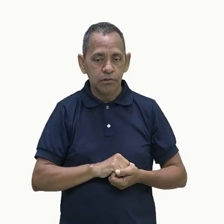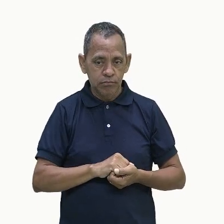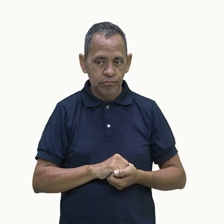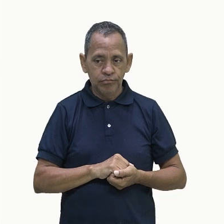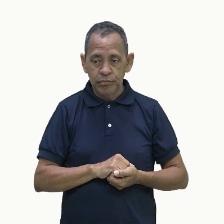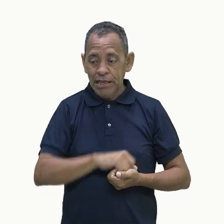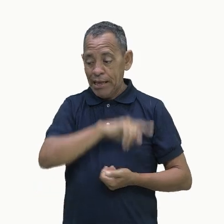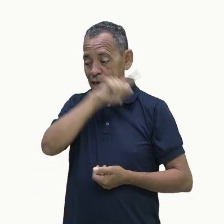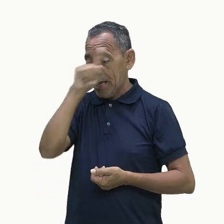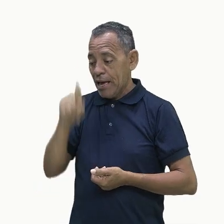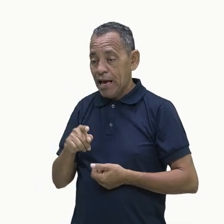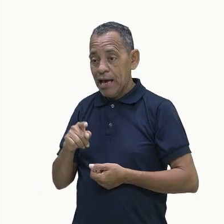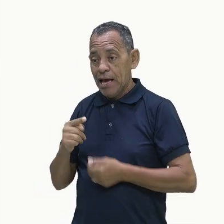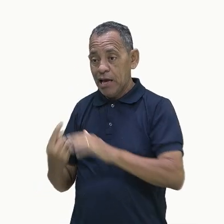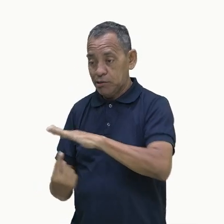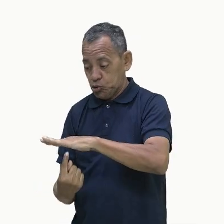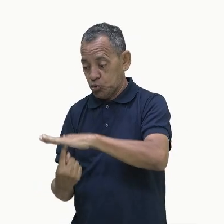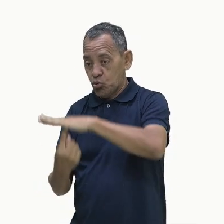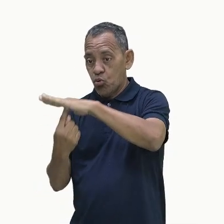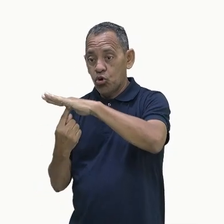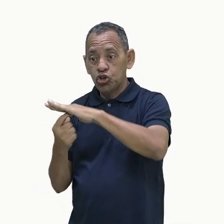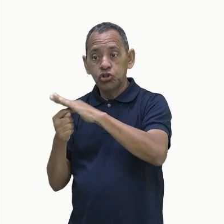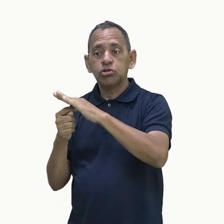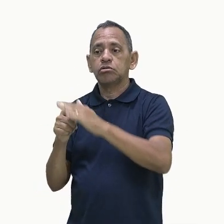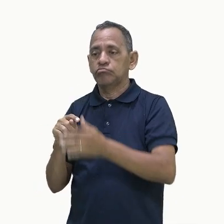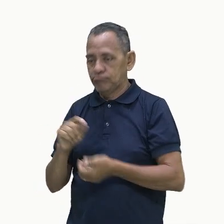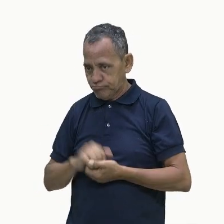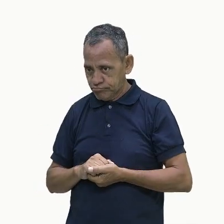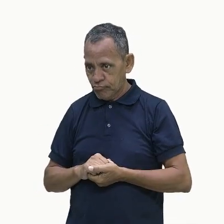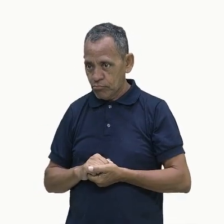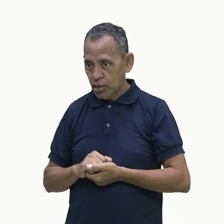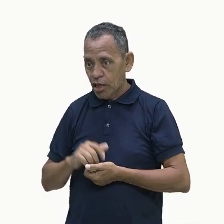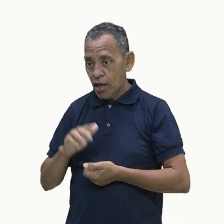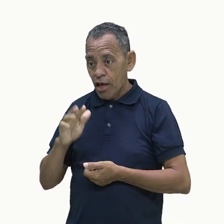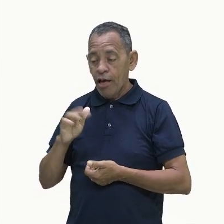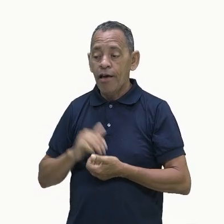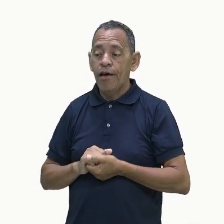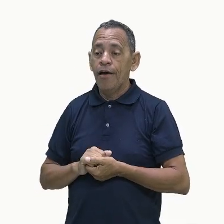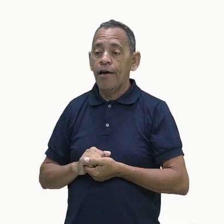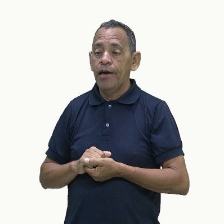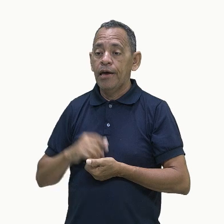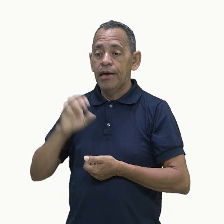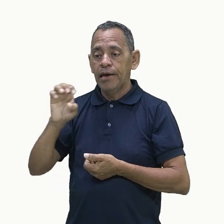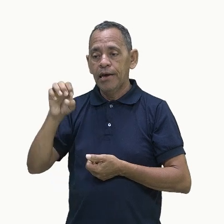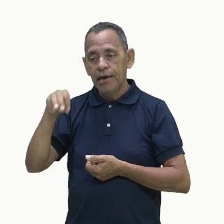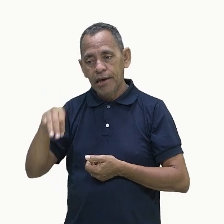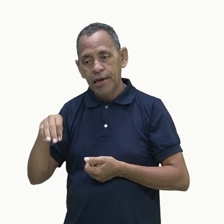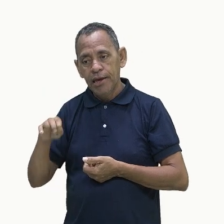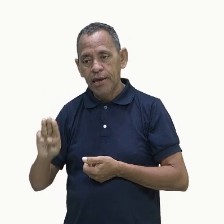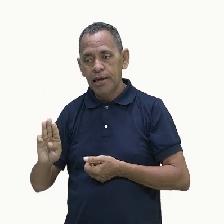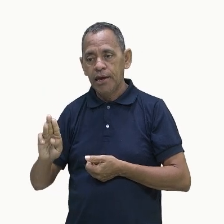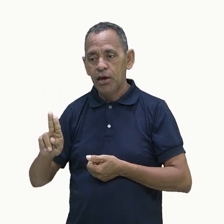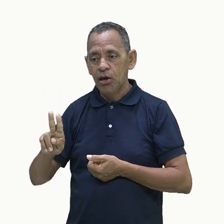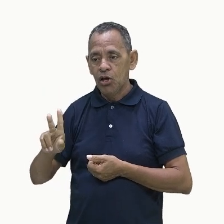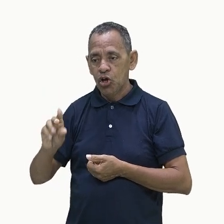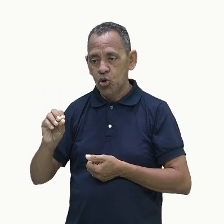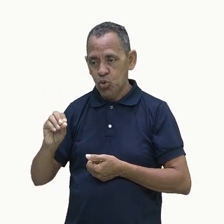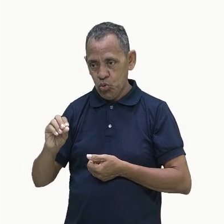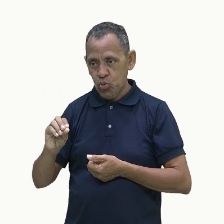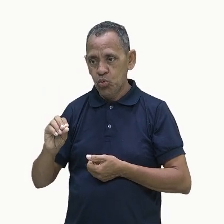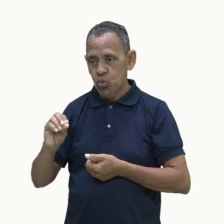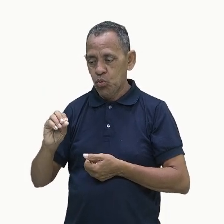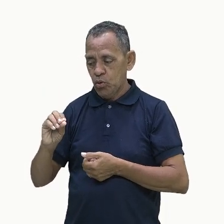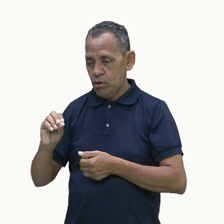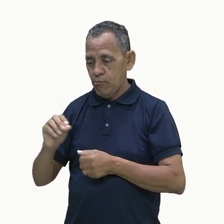mostrando, que a área do êmbolo ou pistão maior é o dobro da